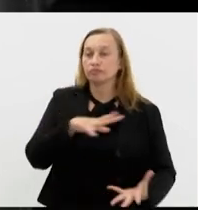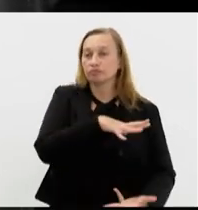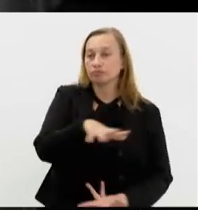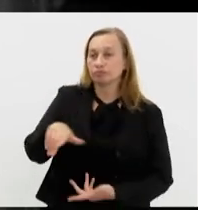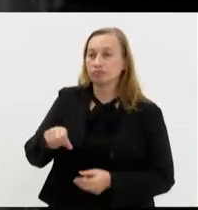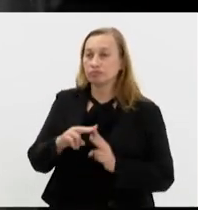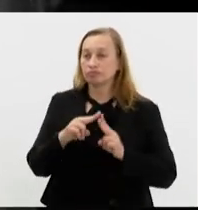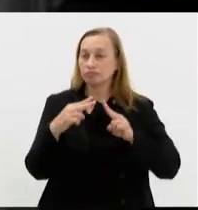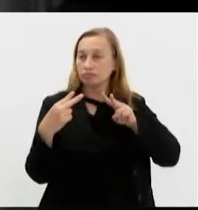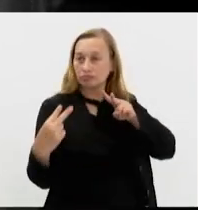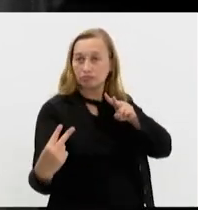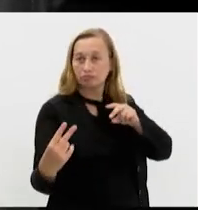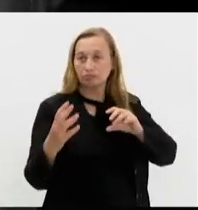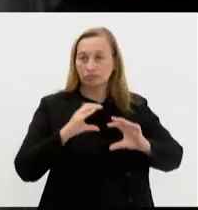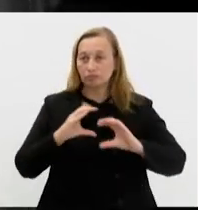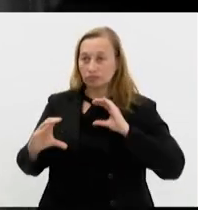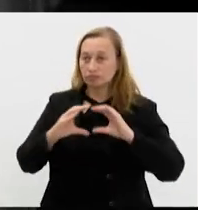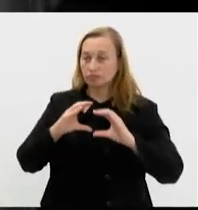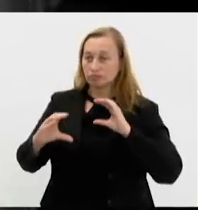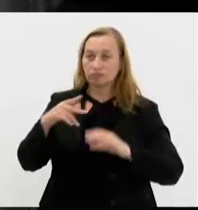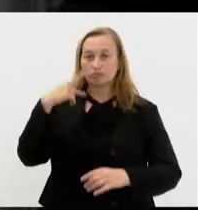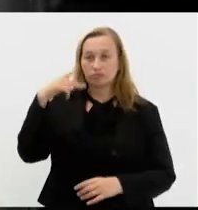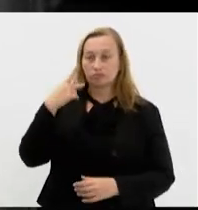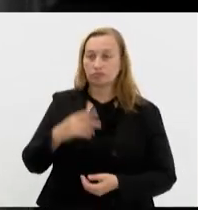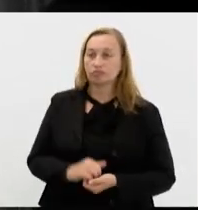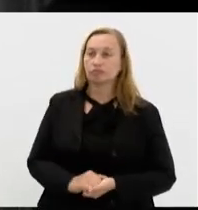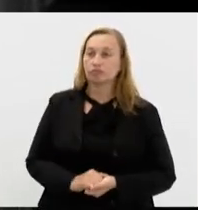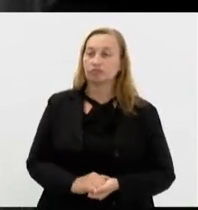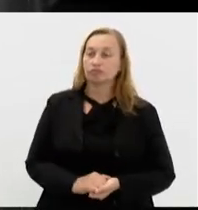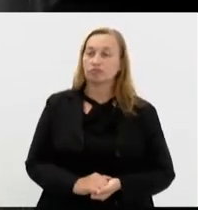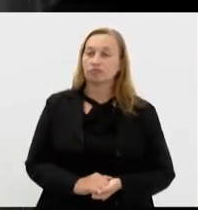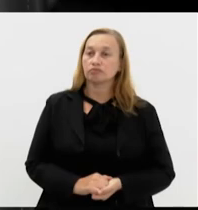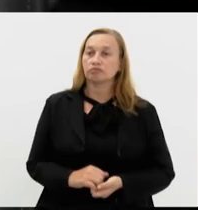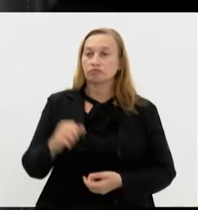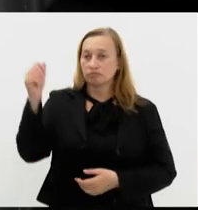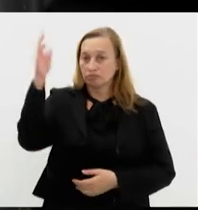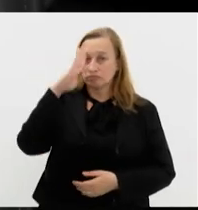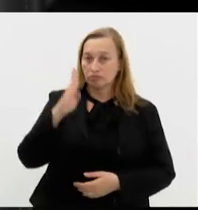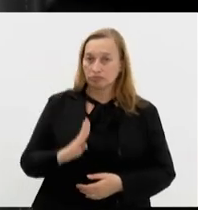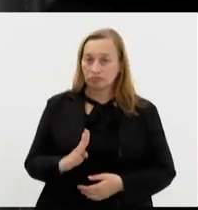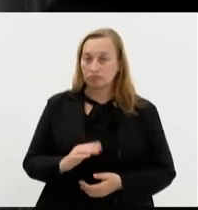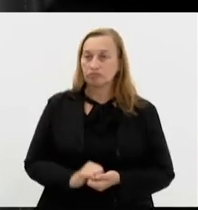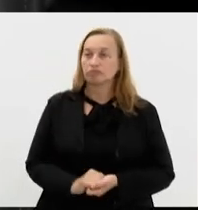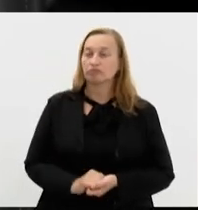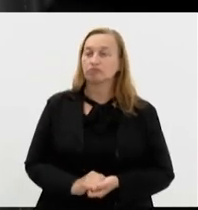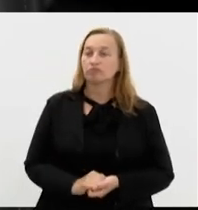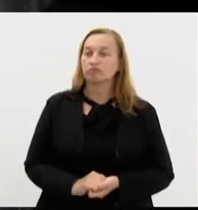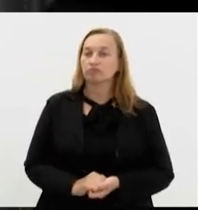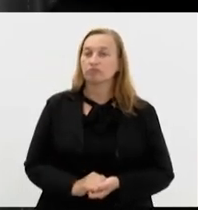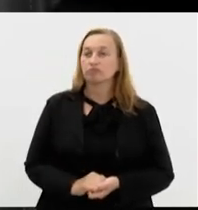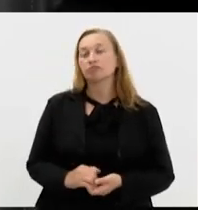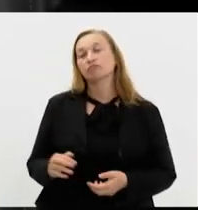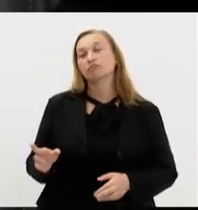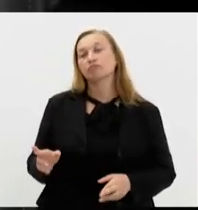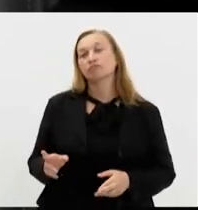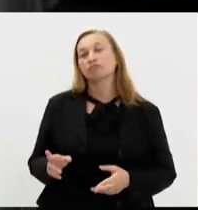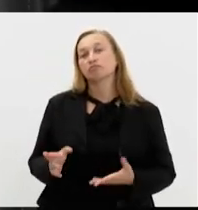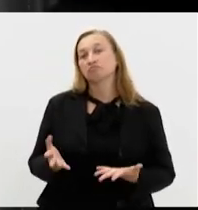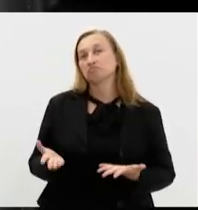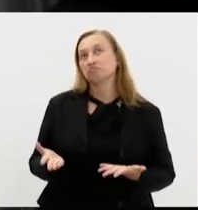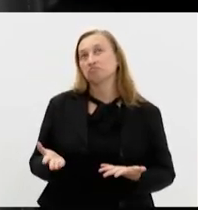para comunicação política notadamente no Brasil esse fenômeno é relativamente